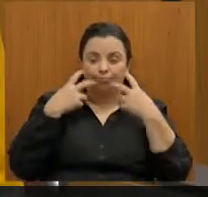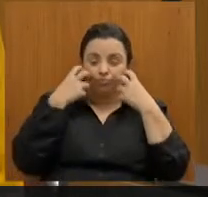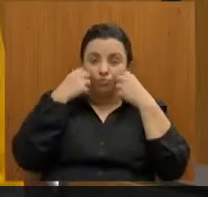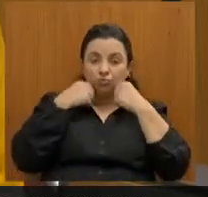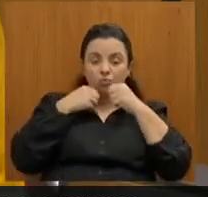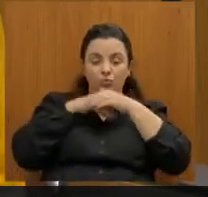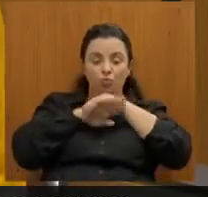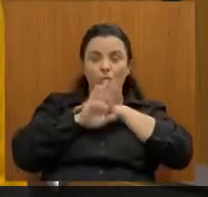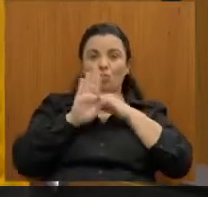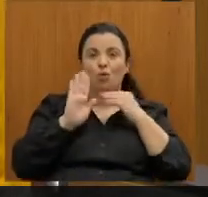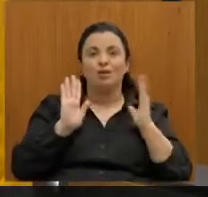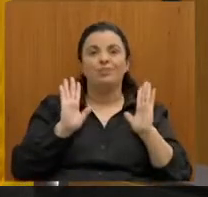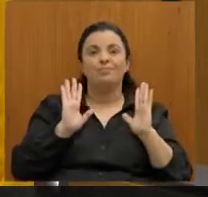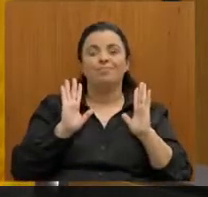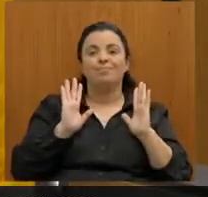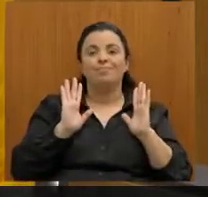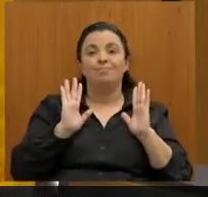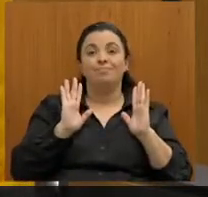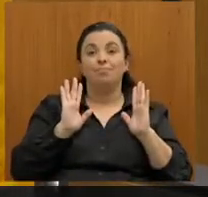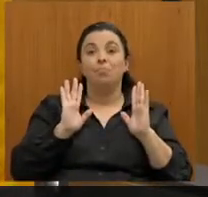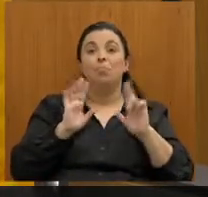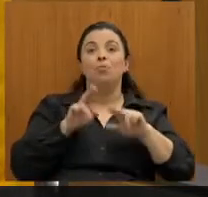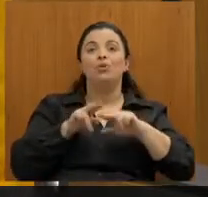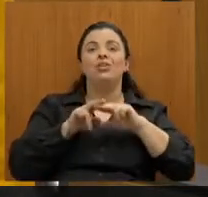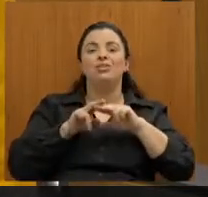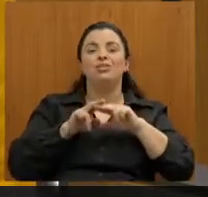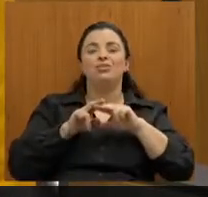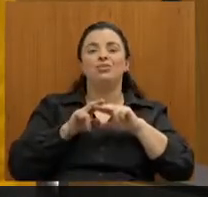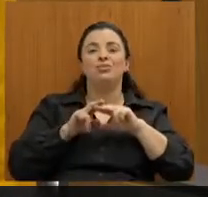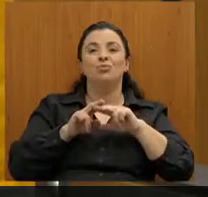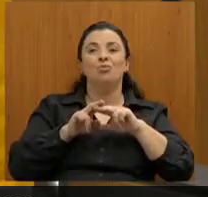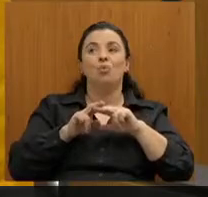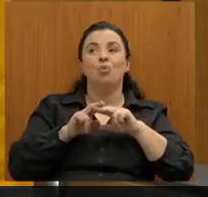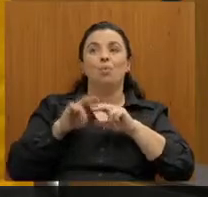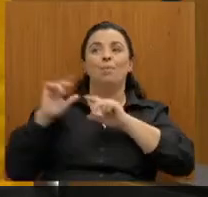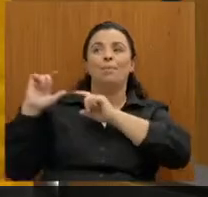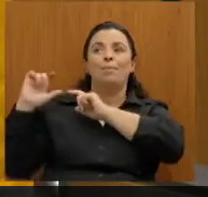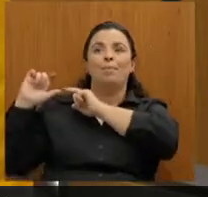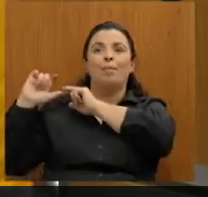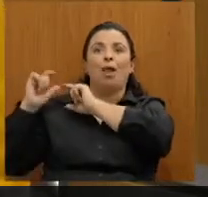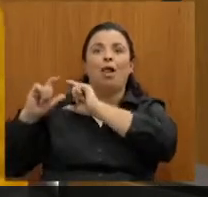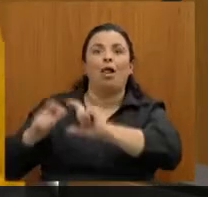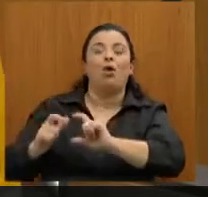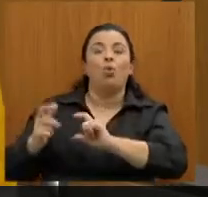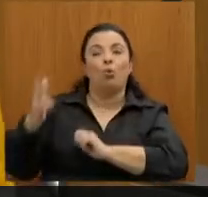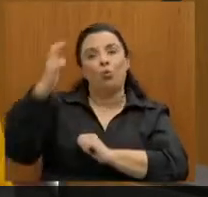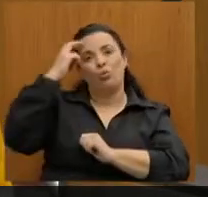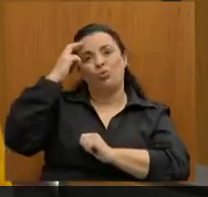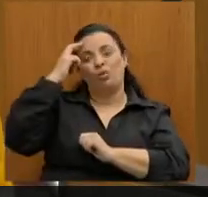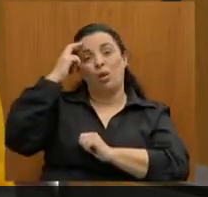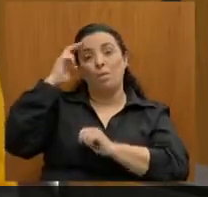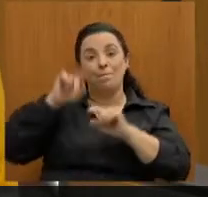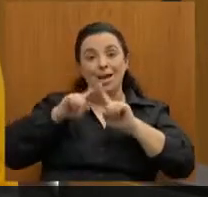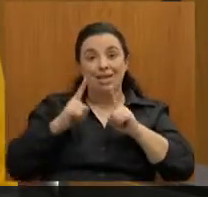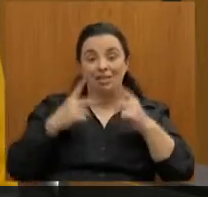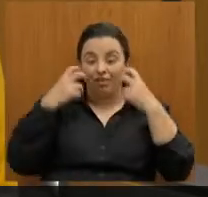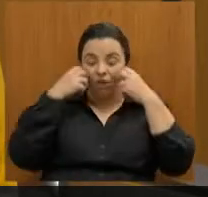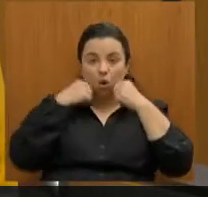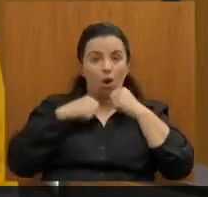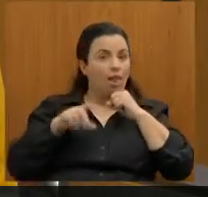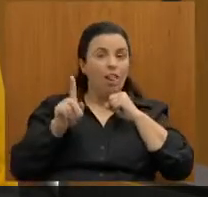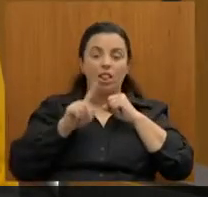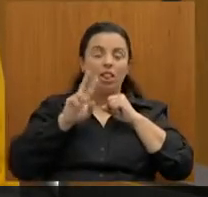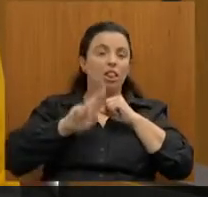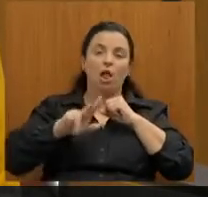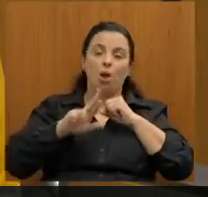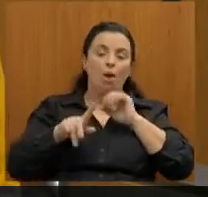fica conosco por uma relação cultural porque não deveria ser nossa nunca mas por uma questão cultural na